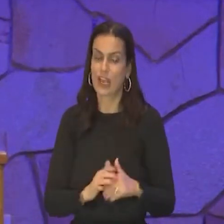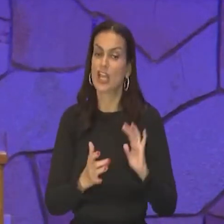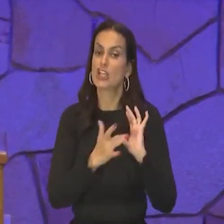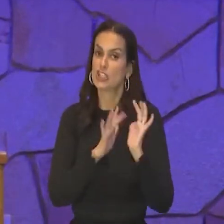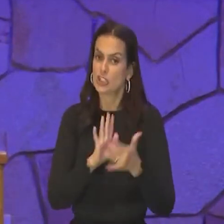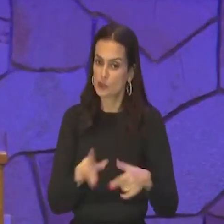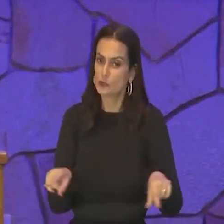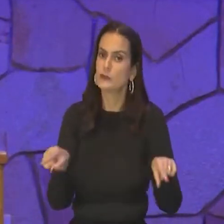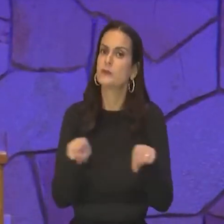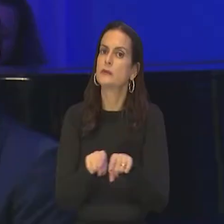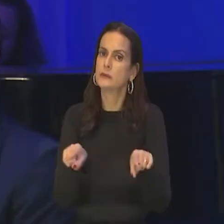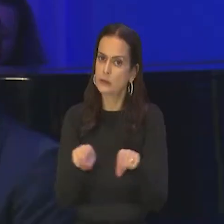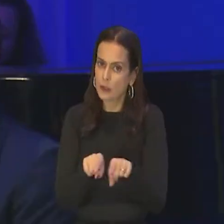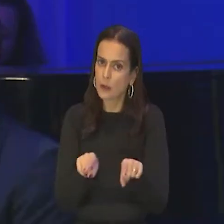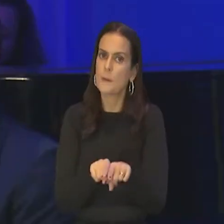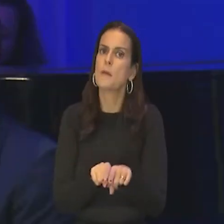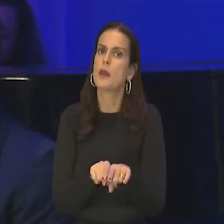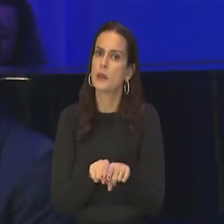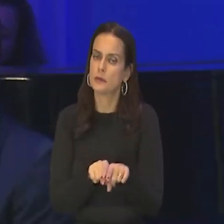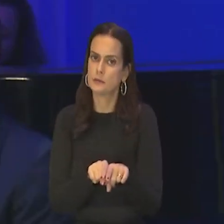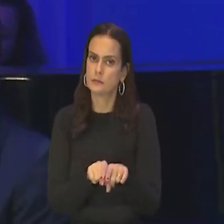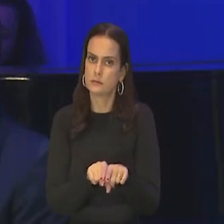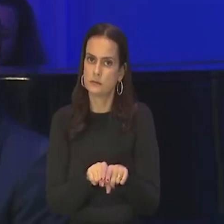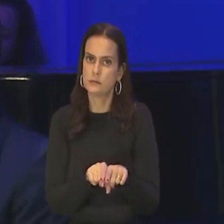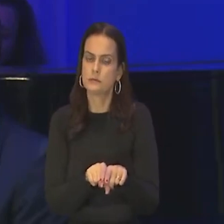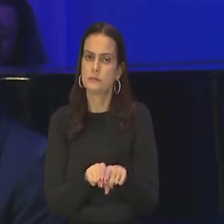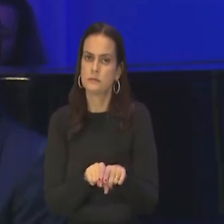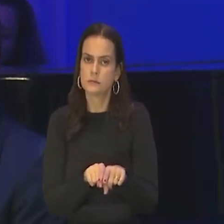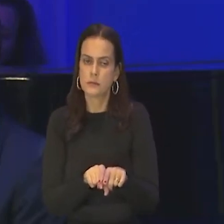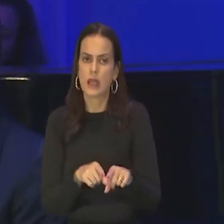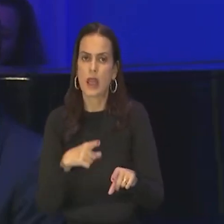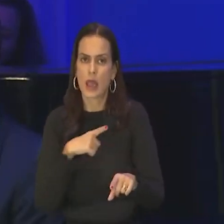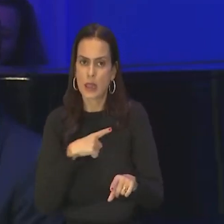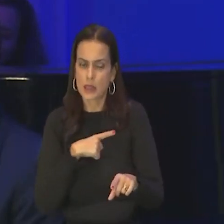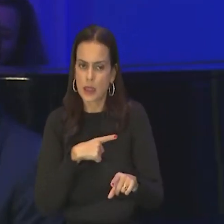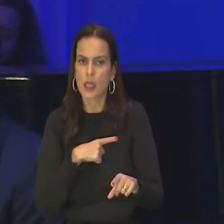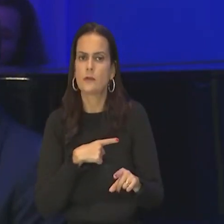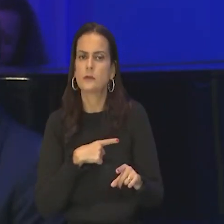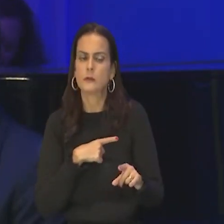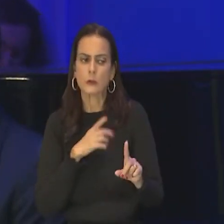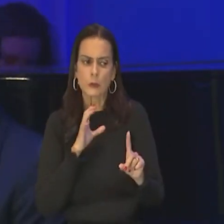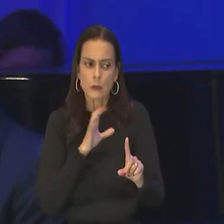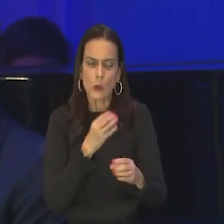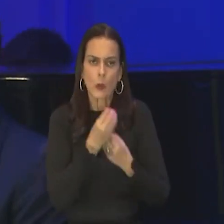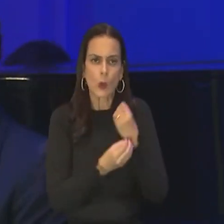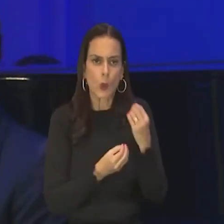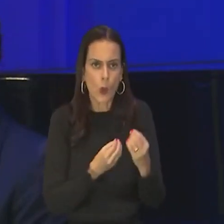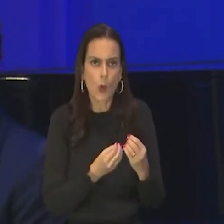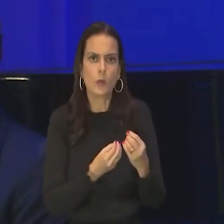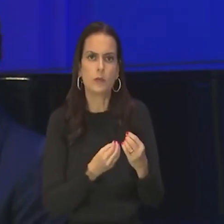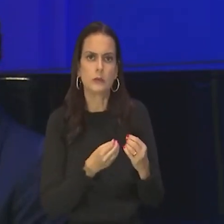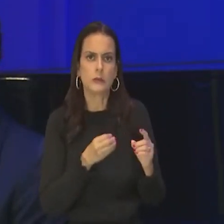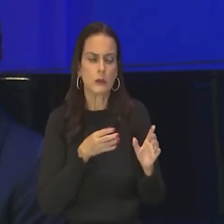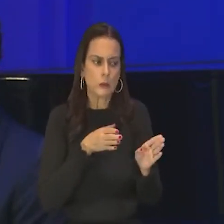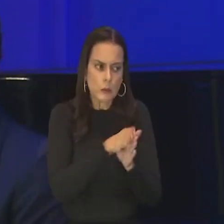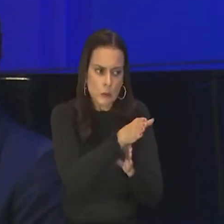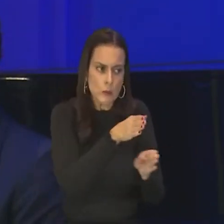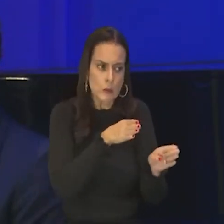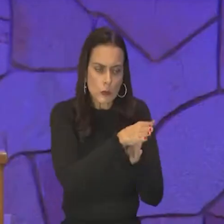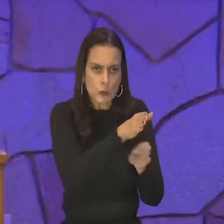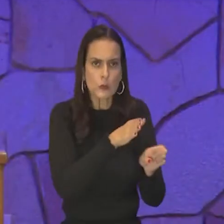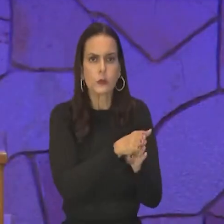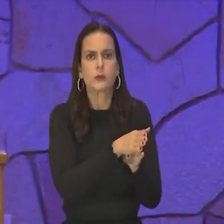também lutou com eles, não contra eles, mas lutou com eles para vencer a incredulidade. Muitos